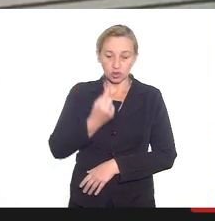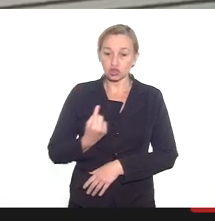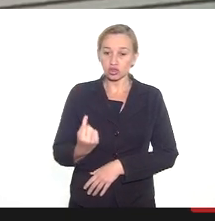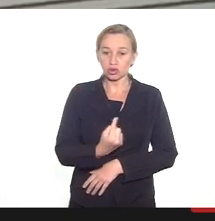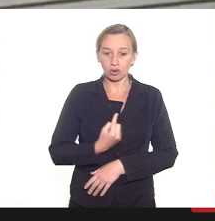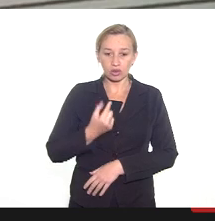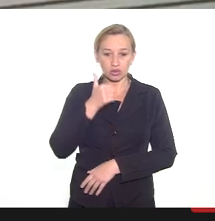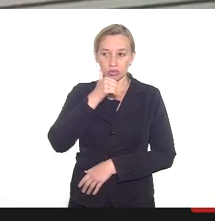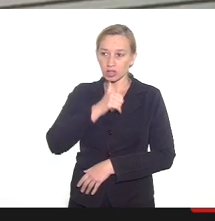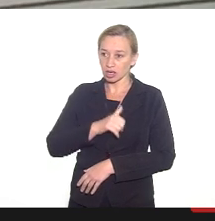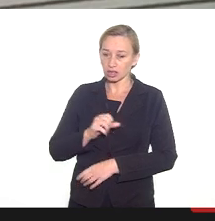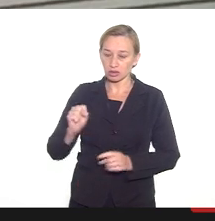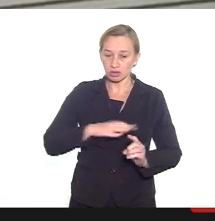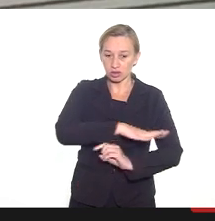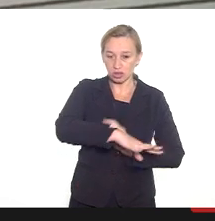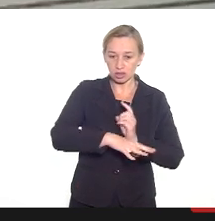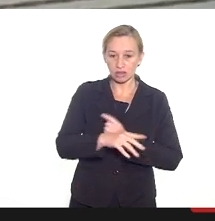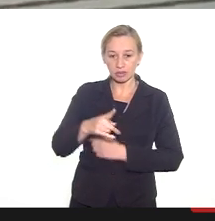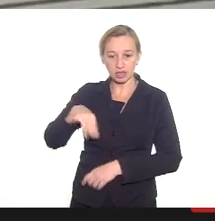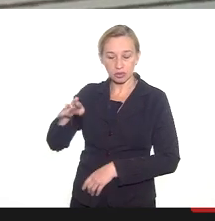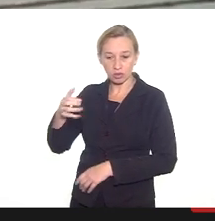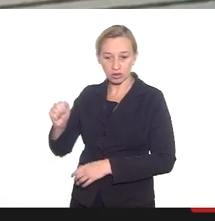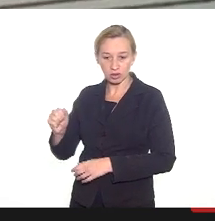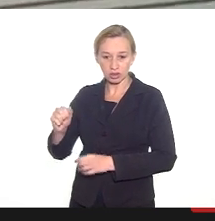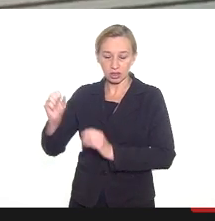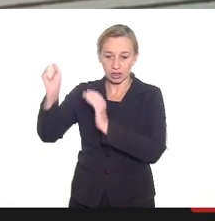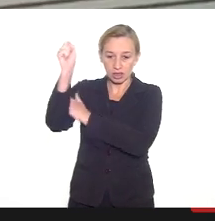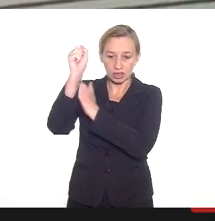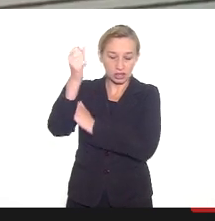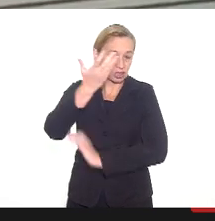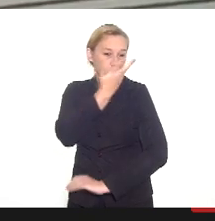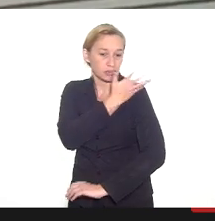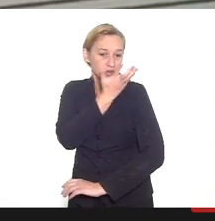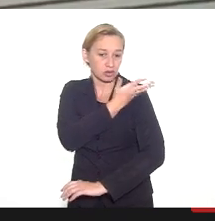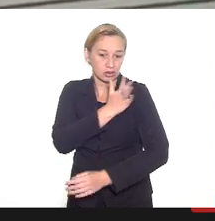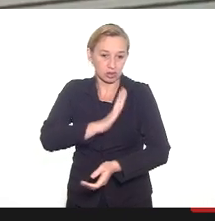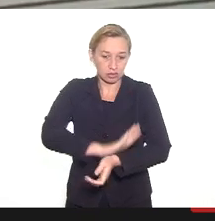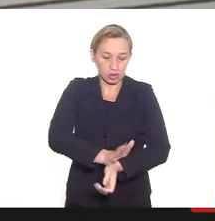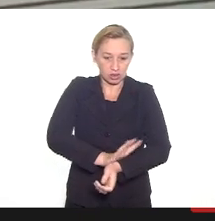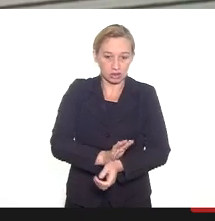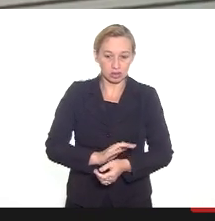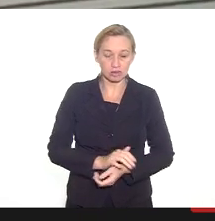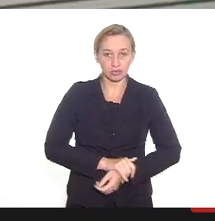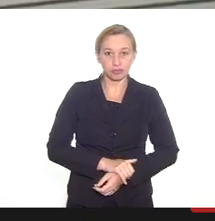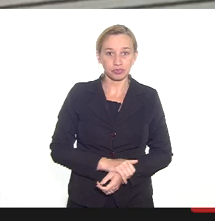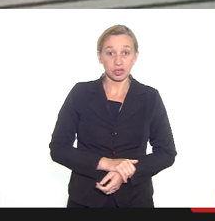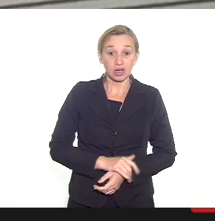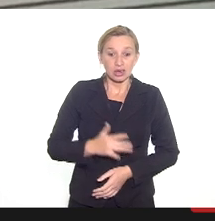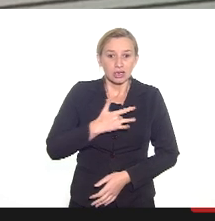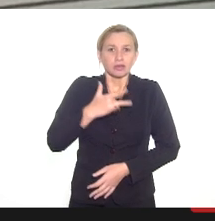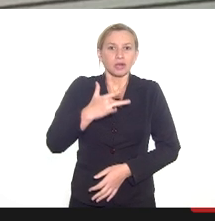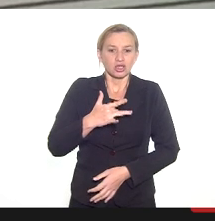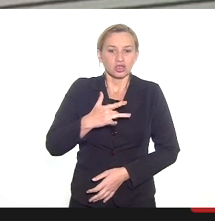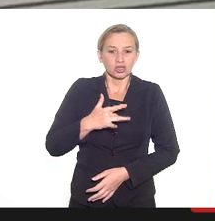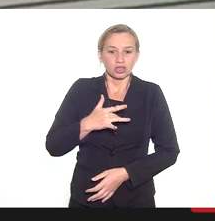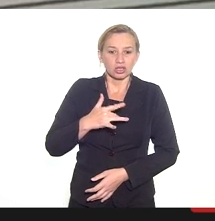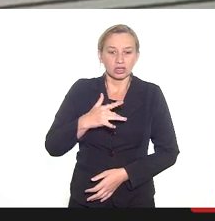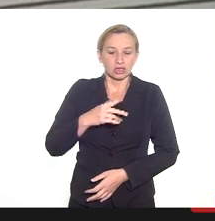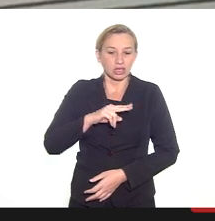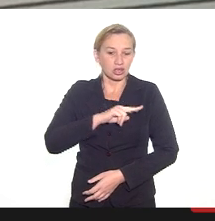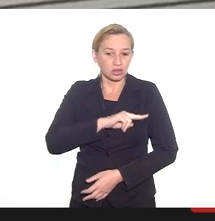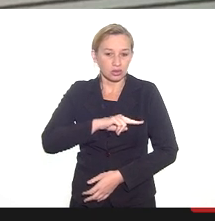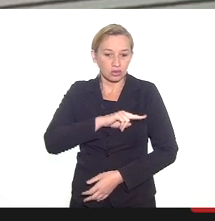estrutural de uma sociedade patrimonialista, machista, racista e patriarcal. Ela se apaixona, namora e casa